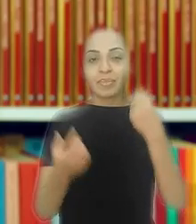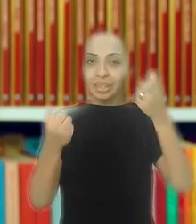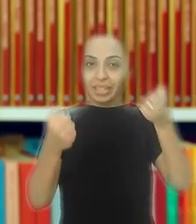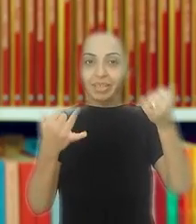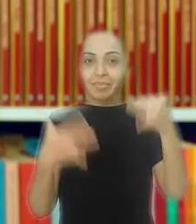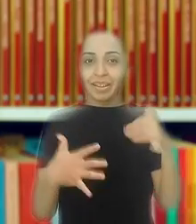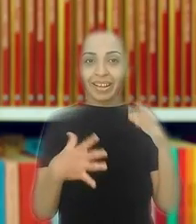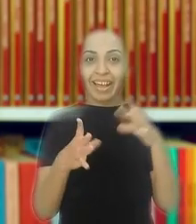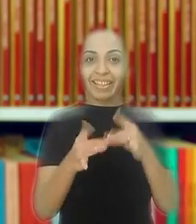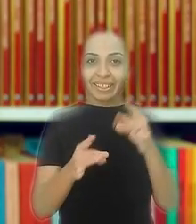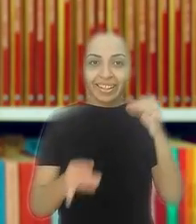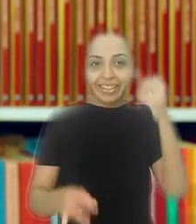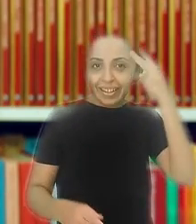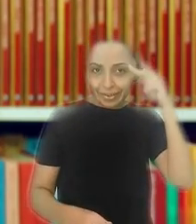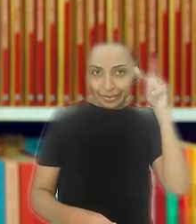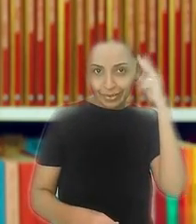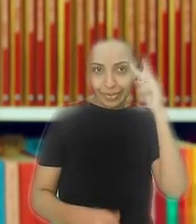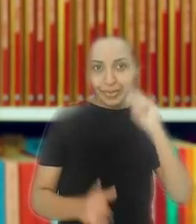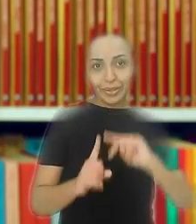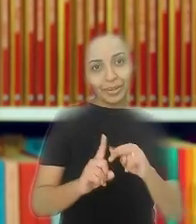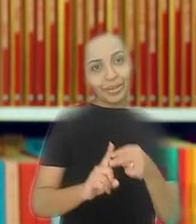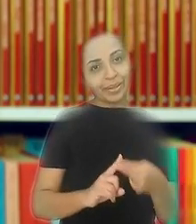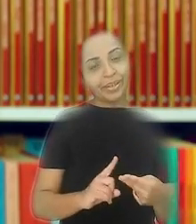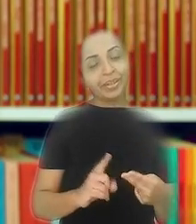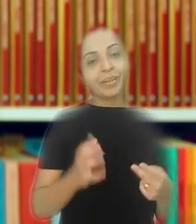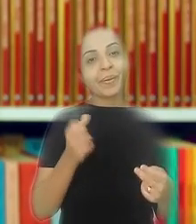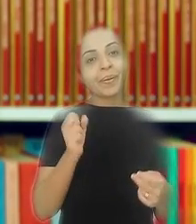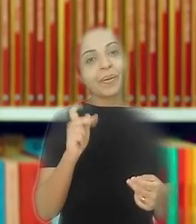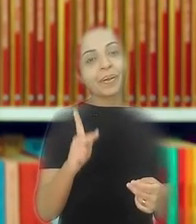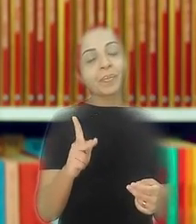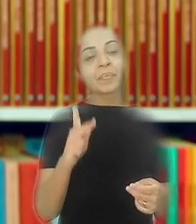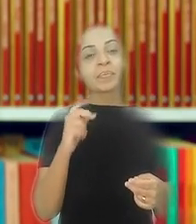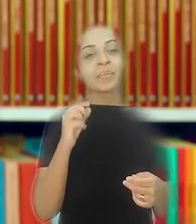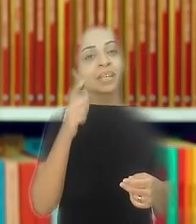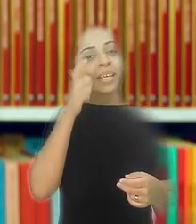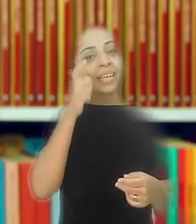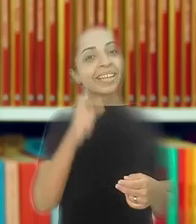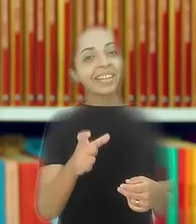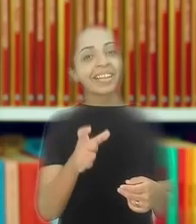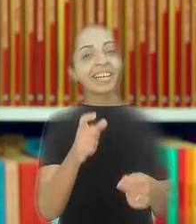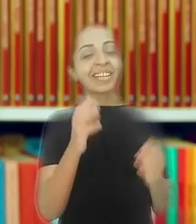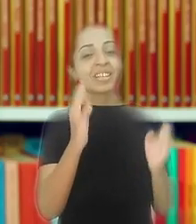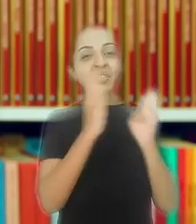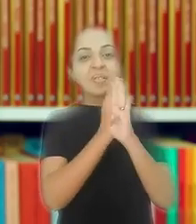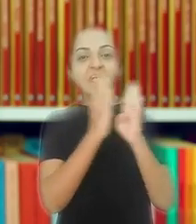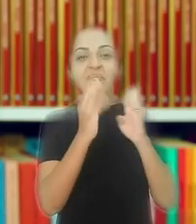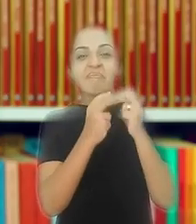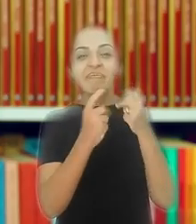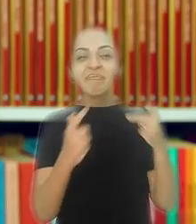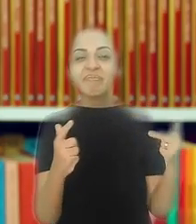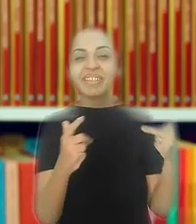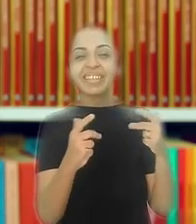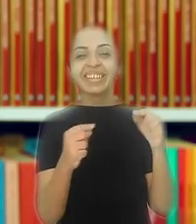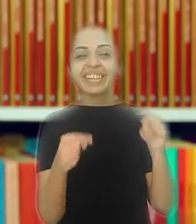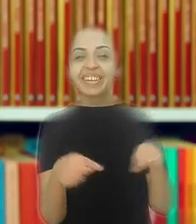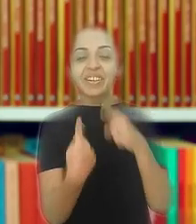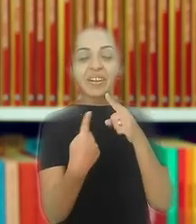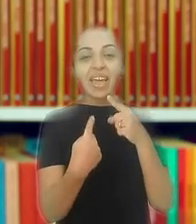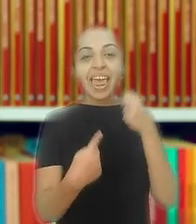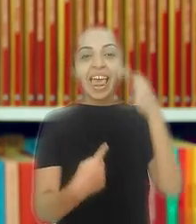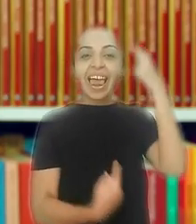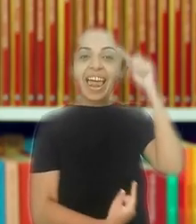aqui no canal acho bem interessante muito interessante se você gosta